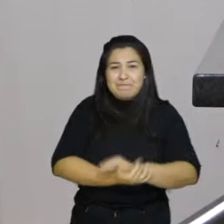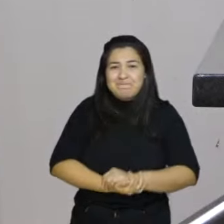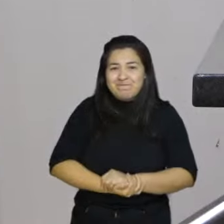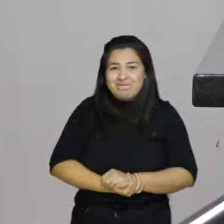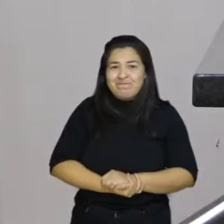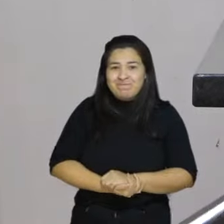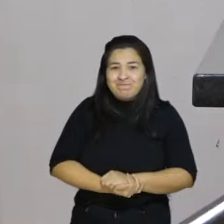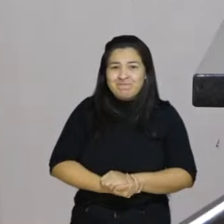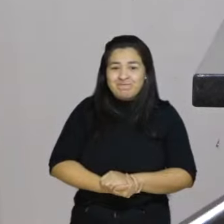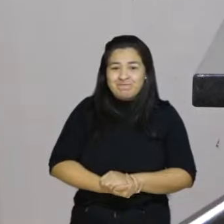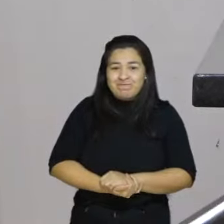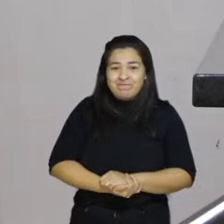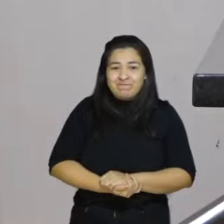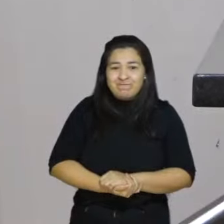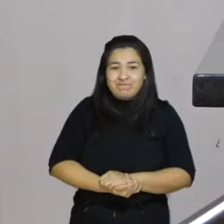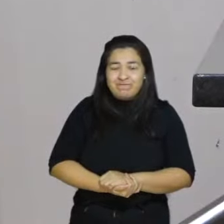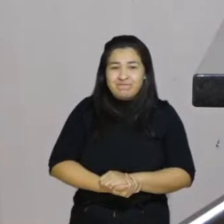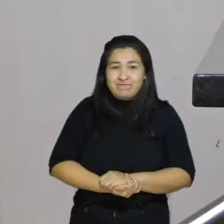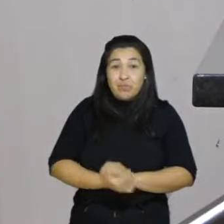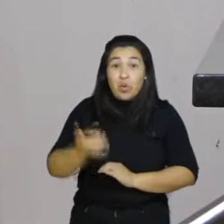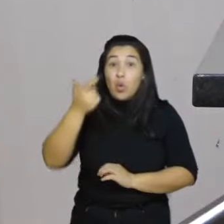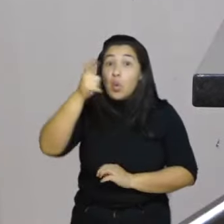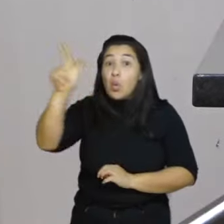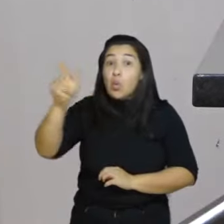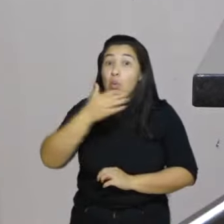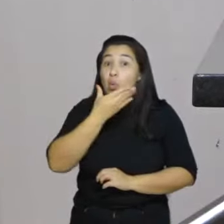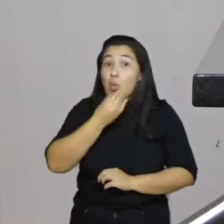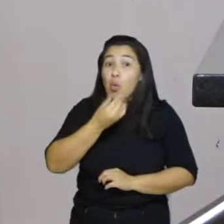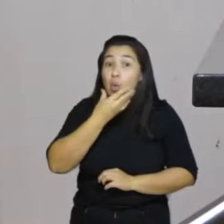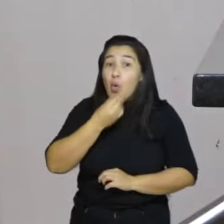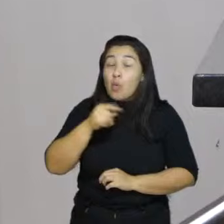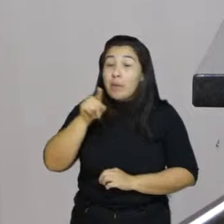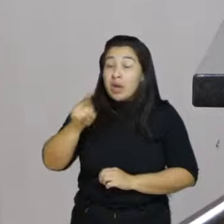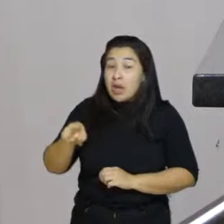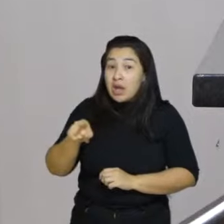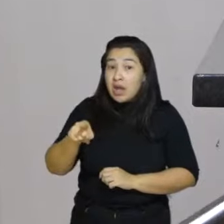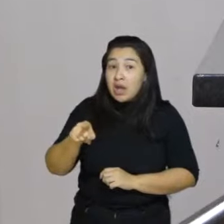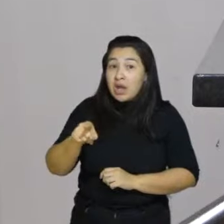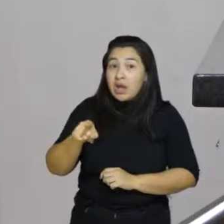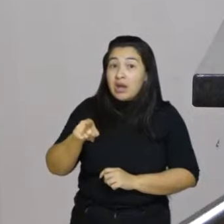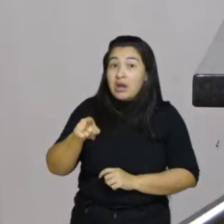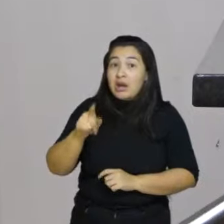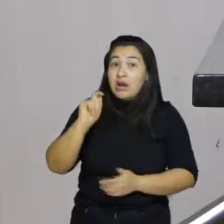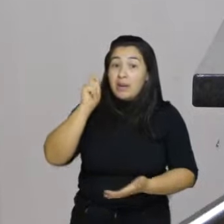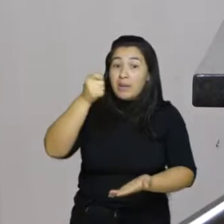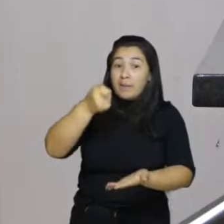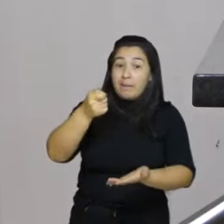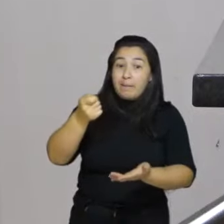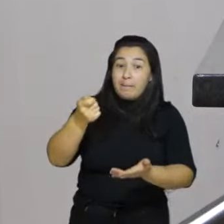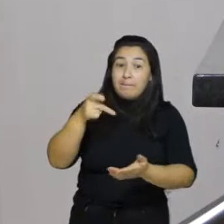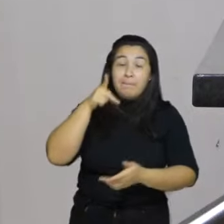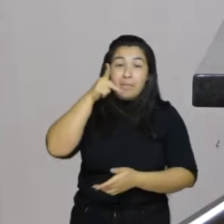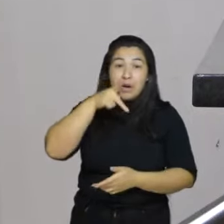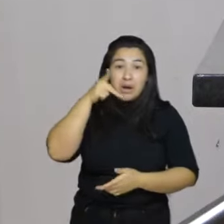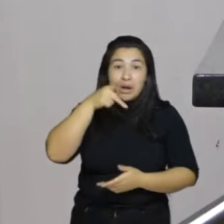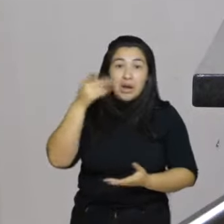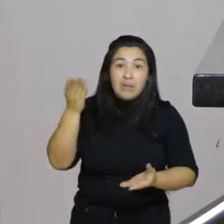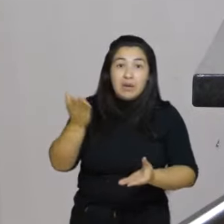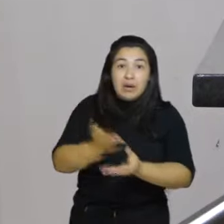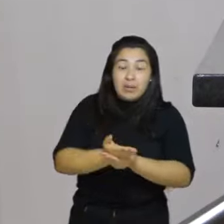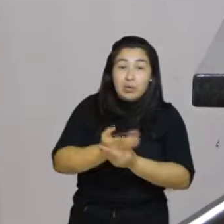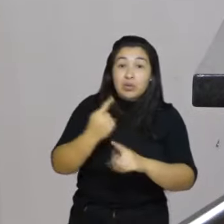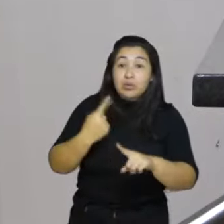sociais um outro homem que foi condenado por processar o estado da Paraíba após ter sido preso por engano Ele foi preso por